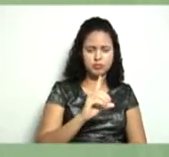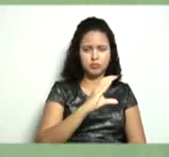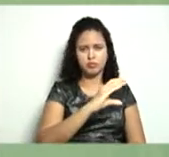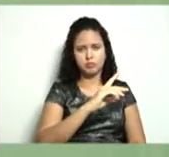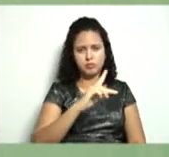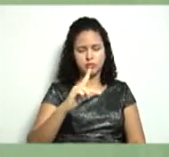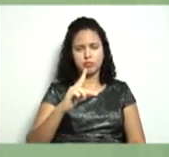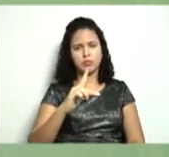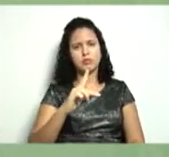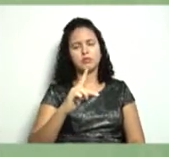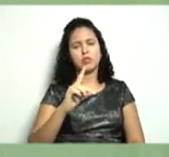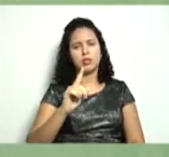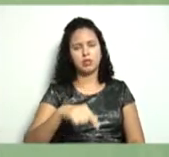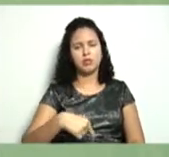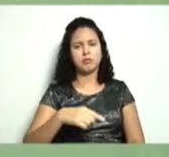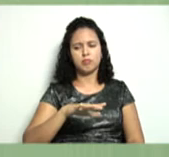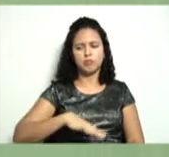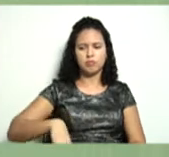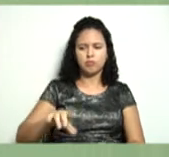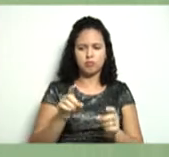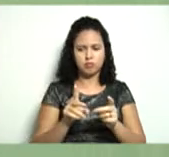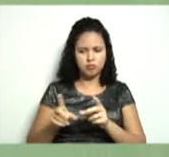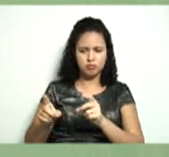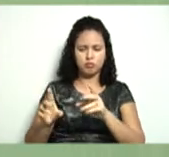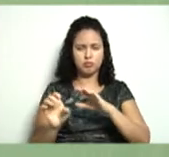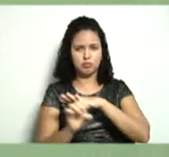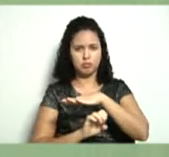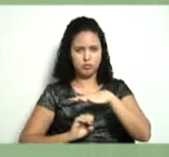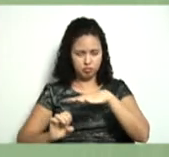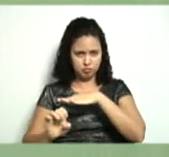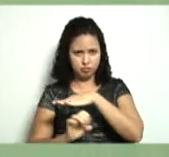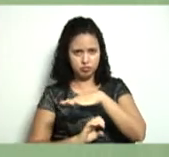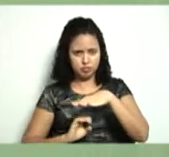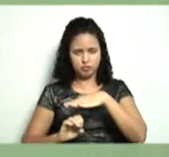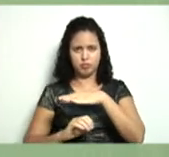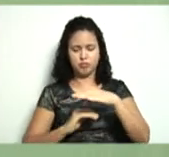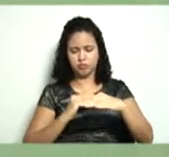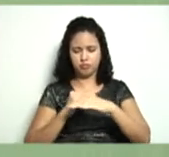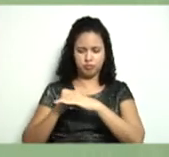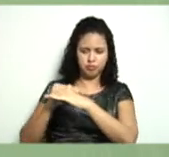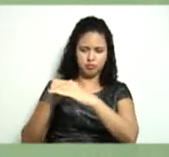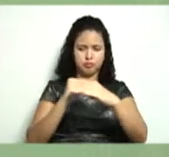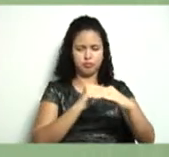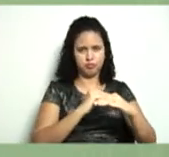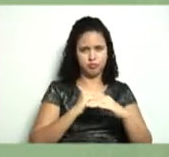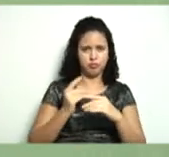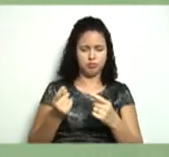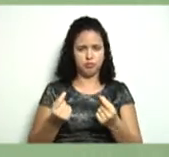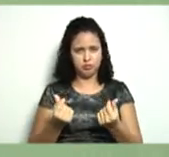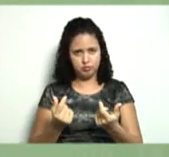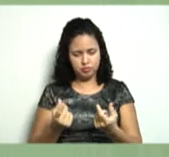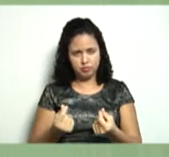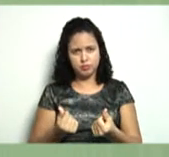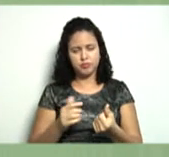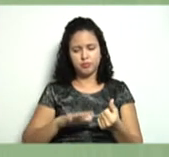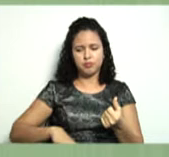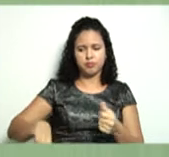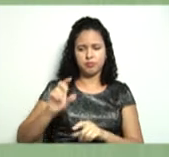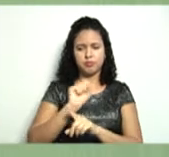cooperativas os agentes de comércio e empresários que operem no mesmo campo econômico da